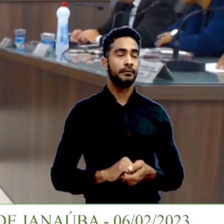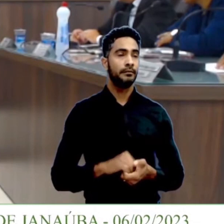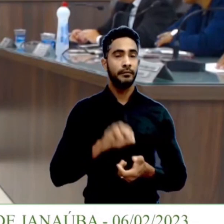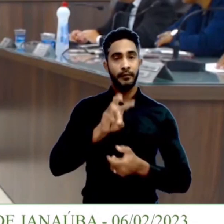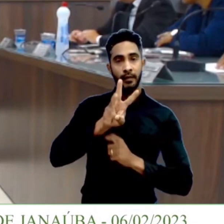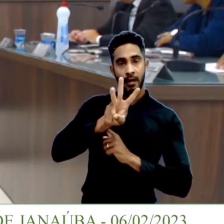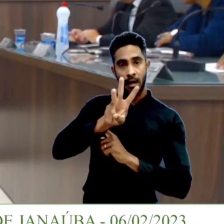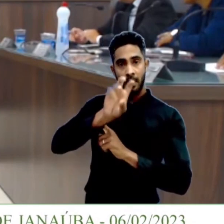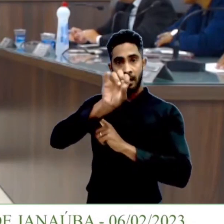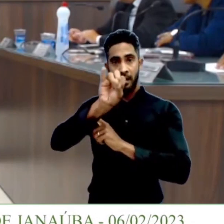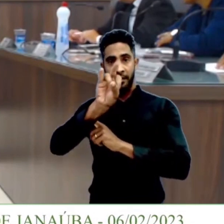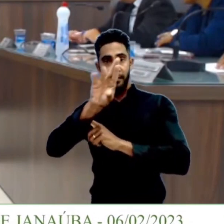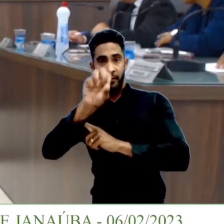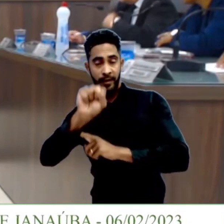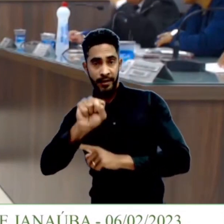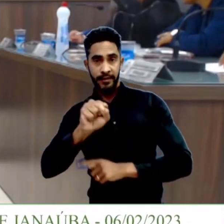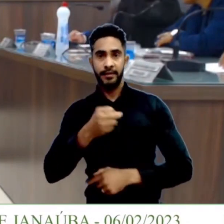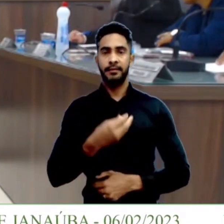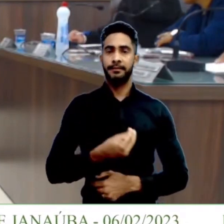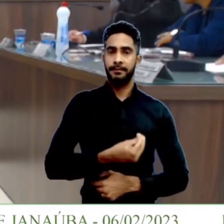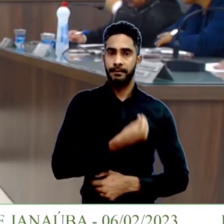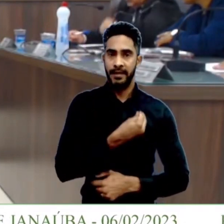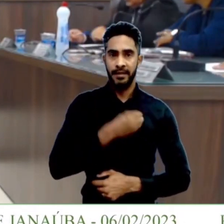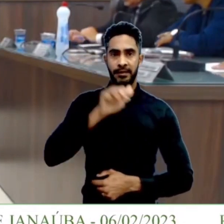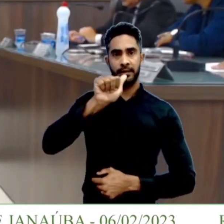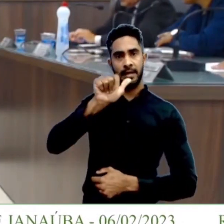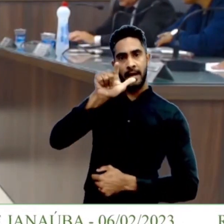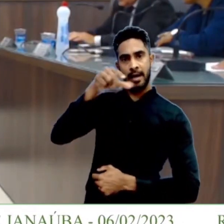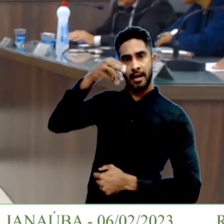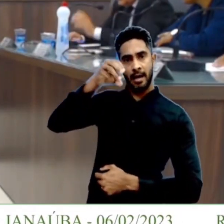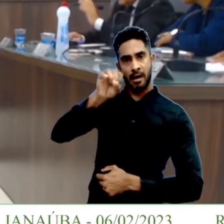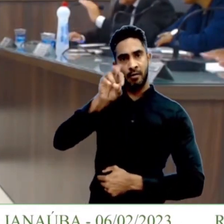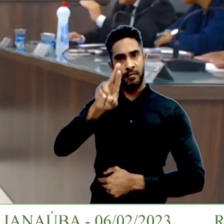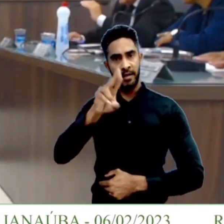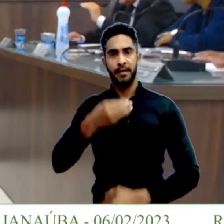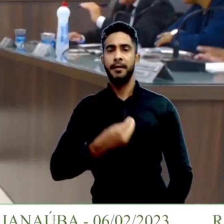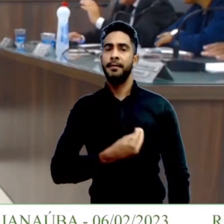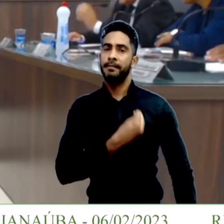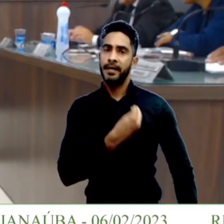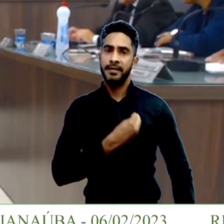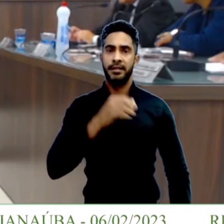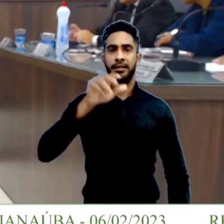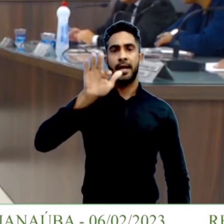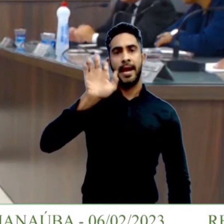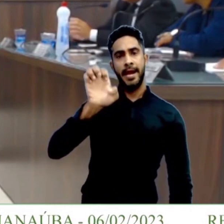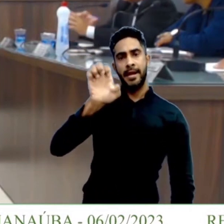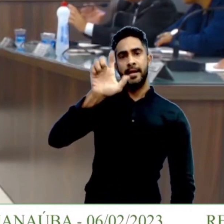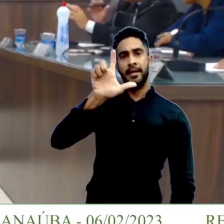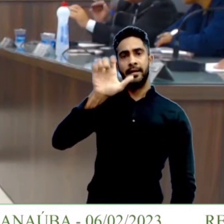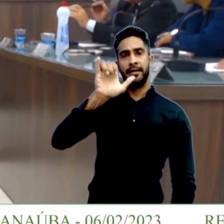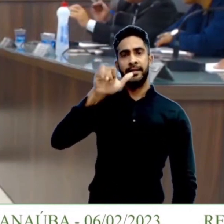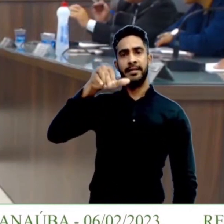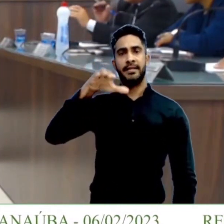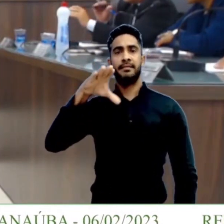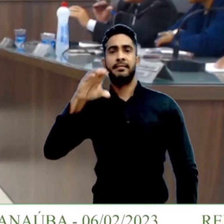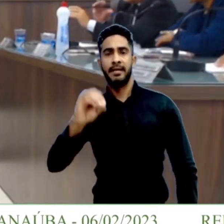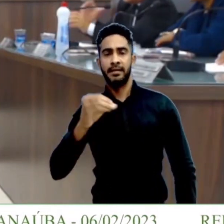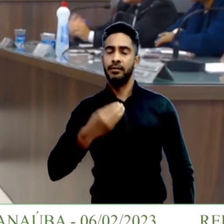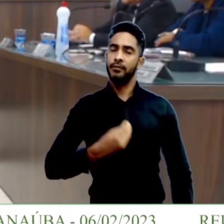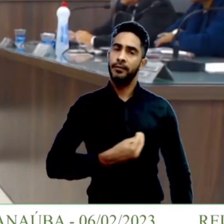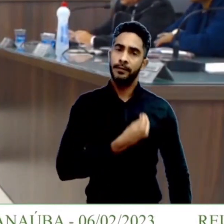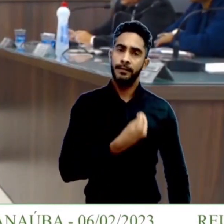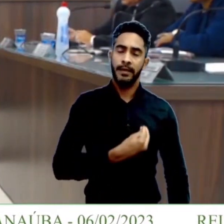O Wyris Carlos Lopes. Presente. Almir Dias Santos. Presente. Elismácio Borges Ferreira.